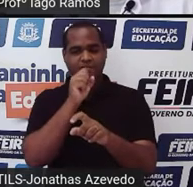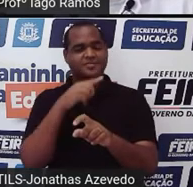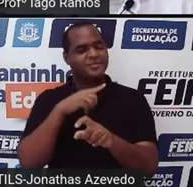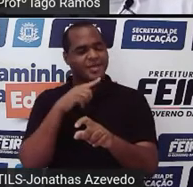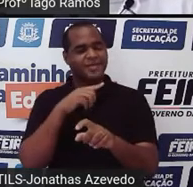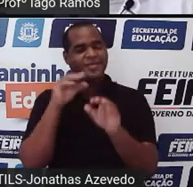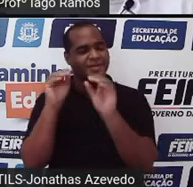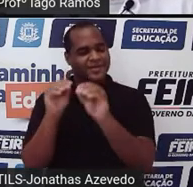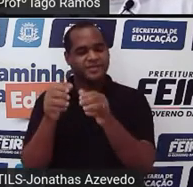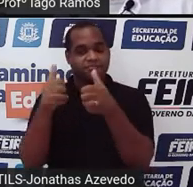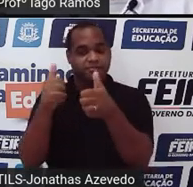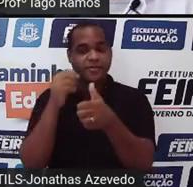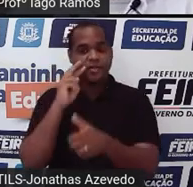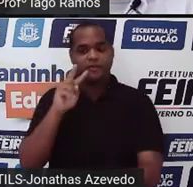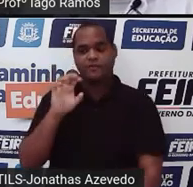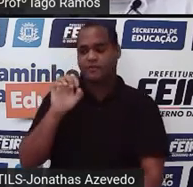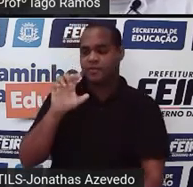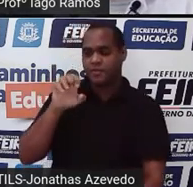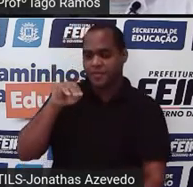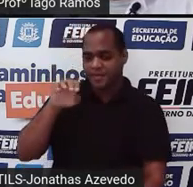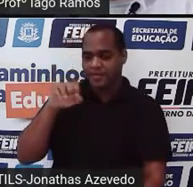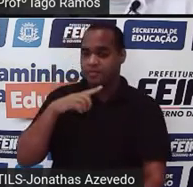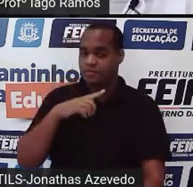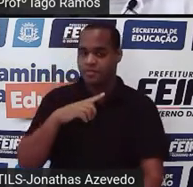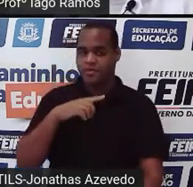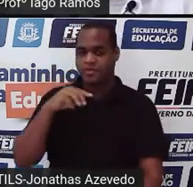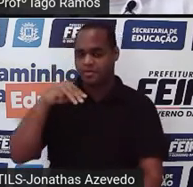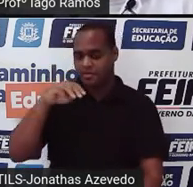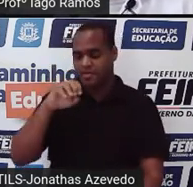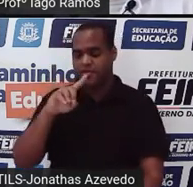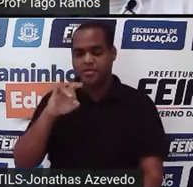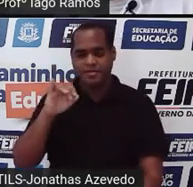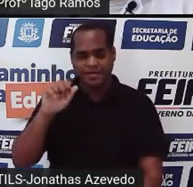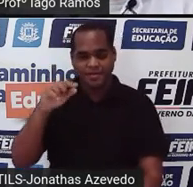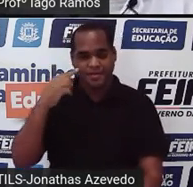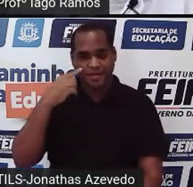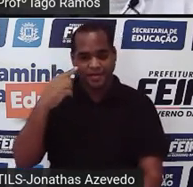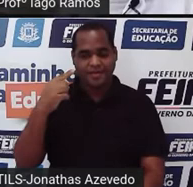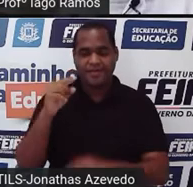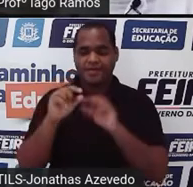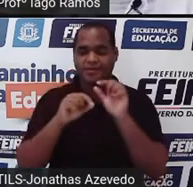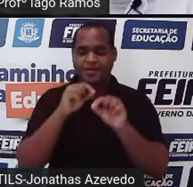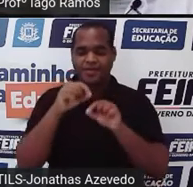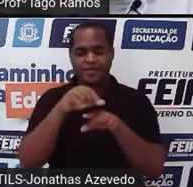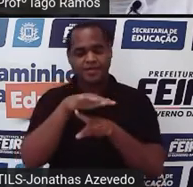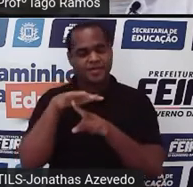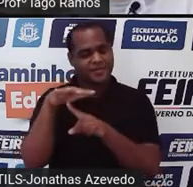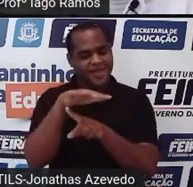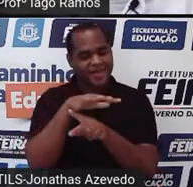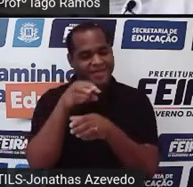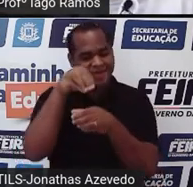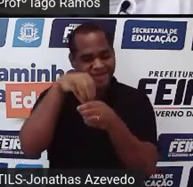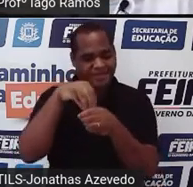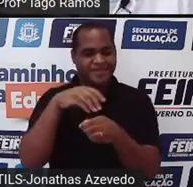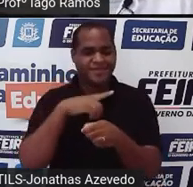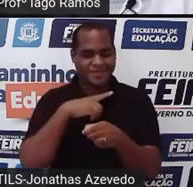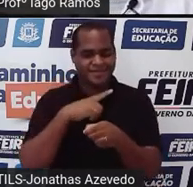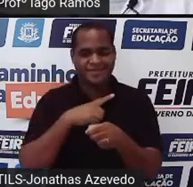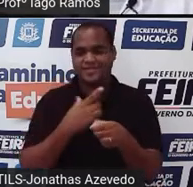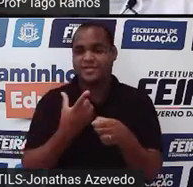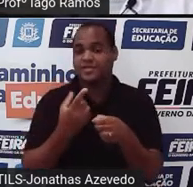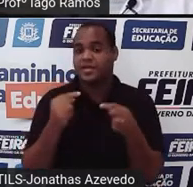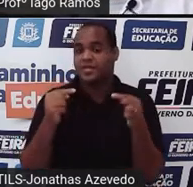então volume é a medida do espaço interno